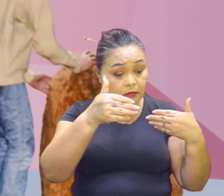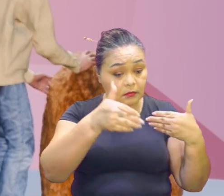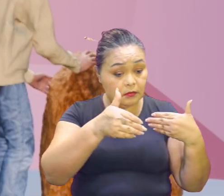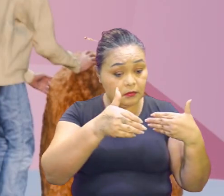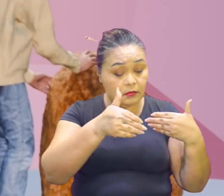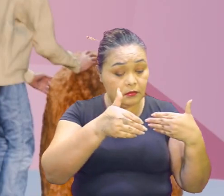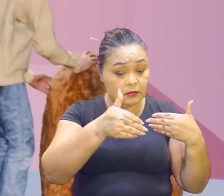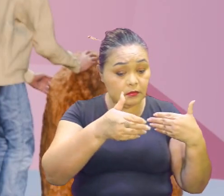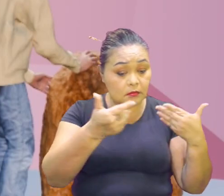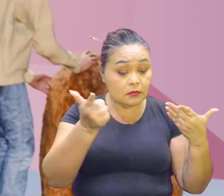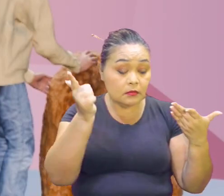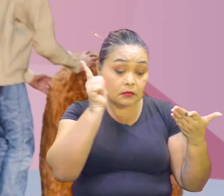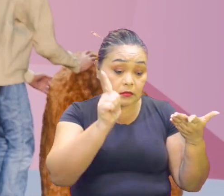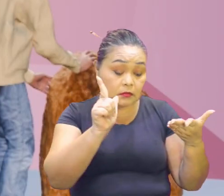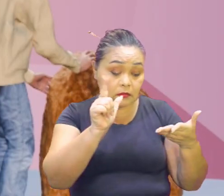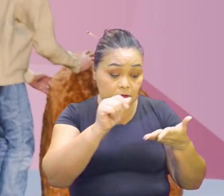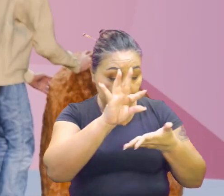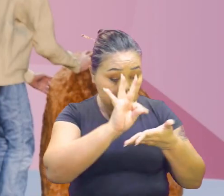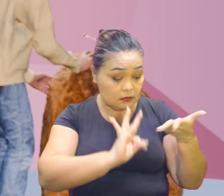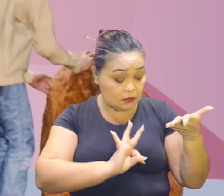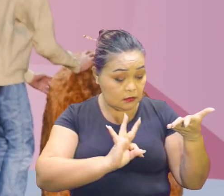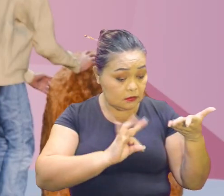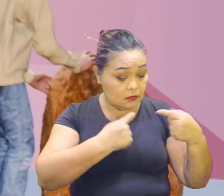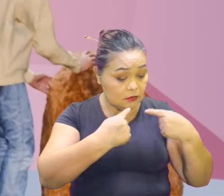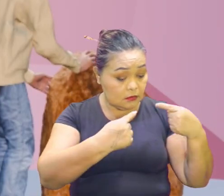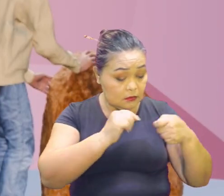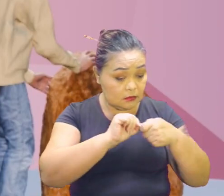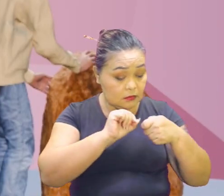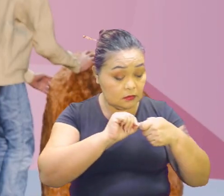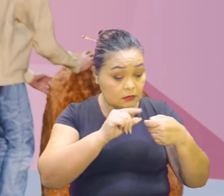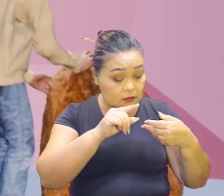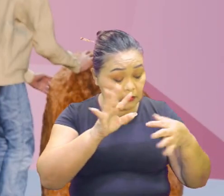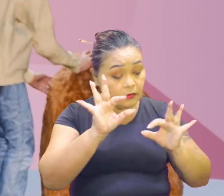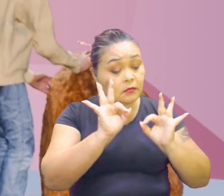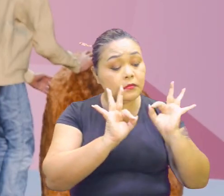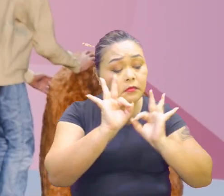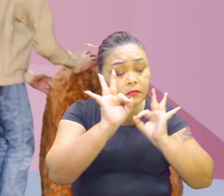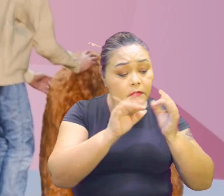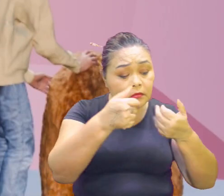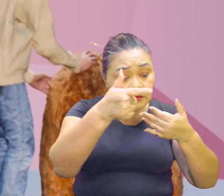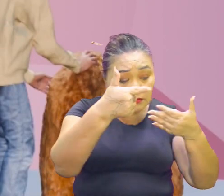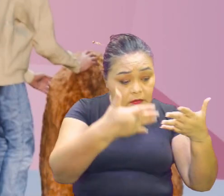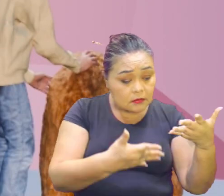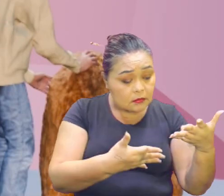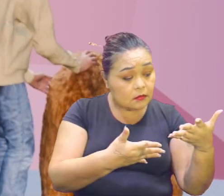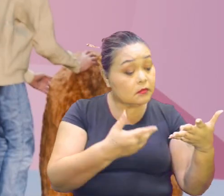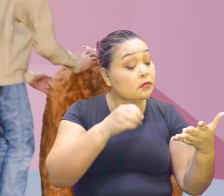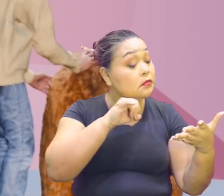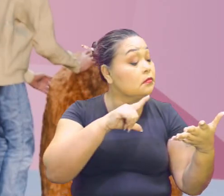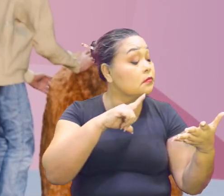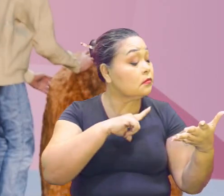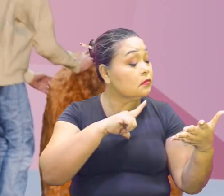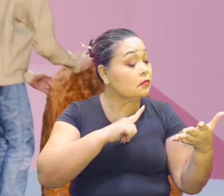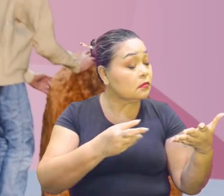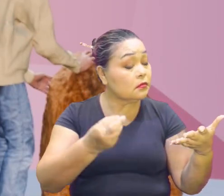bagagem. E aí eu só consigo fazer o meu texto dissertativo bem argumentado, bem elaborado, se eu tiver realmente uma bagagem